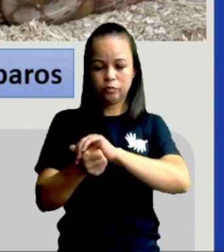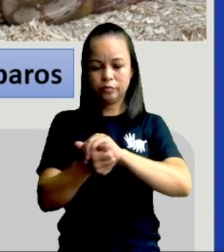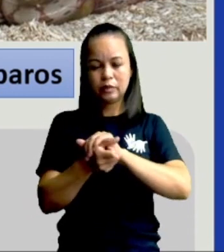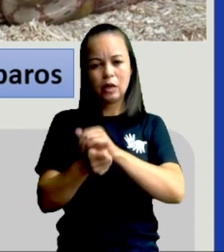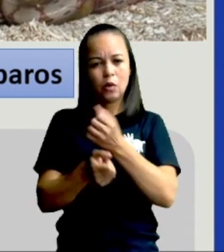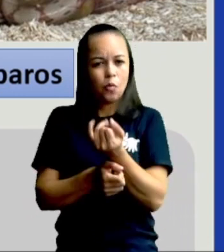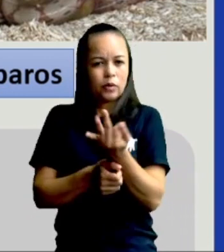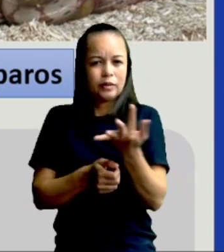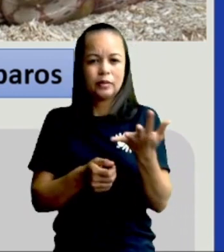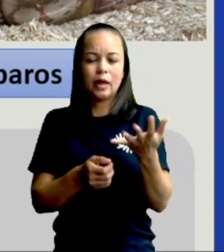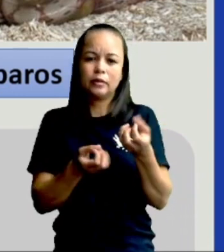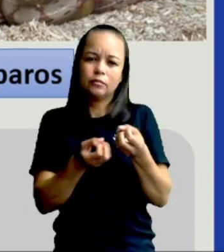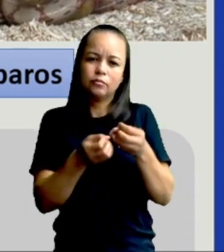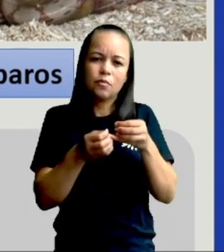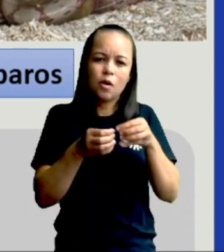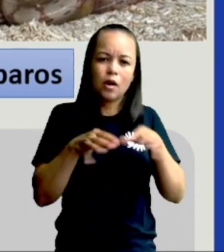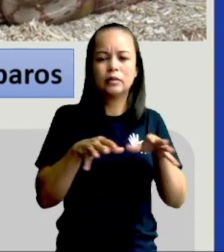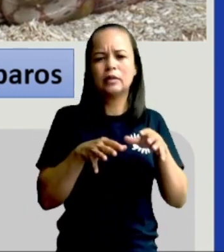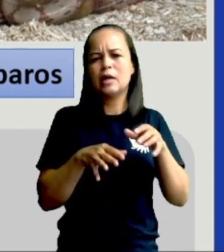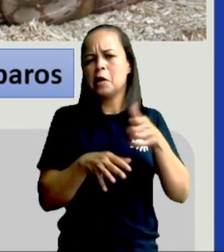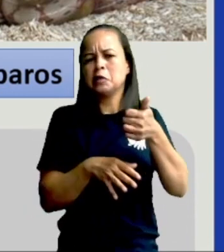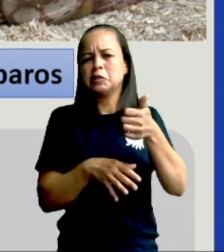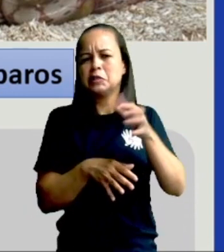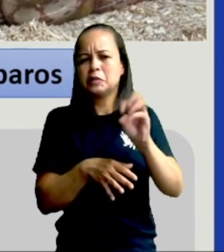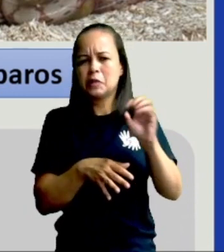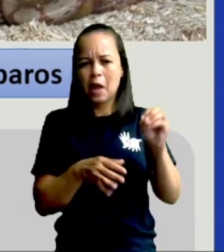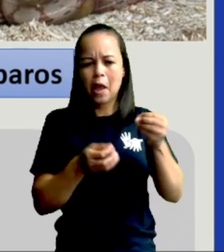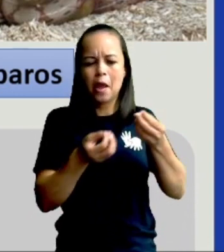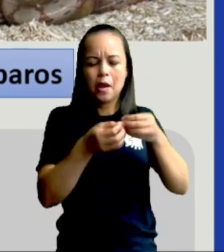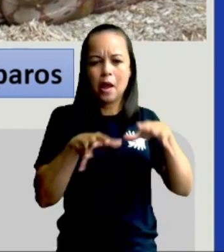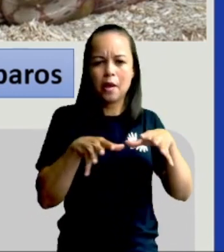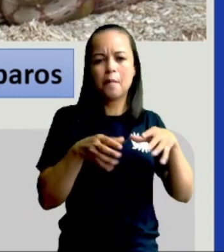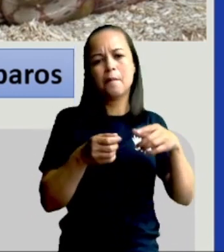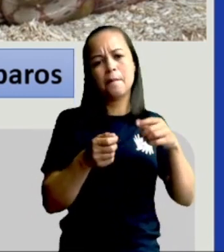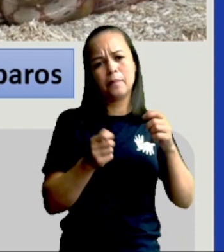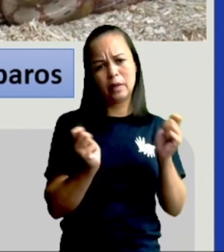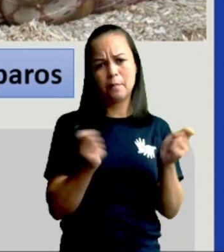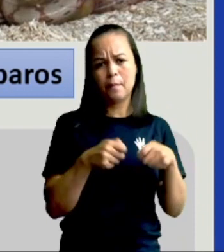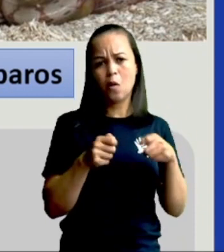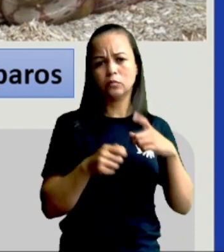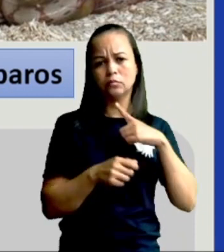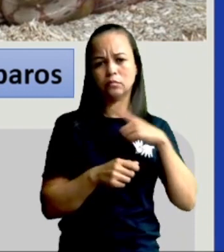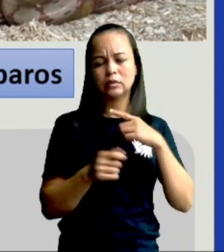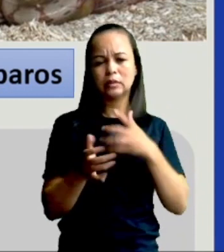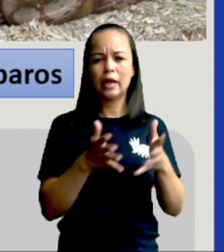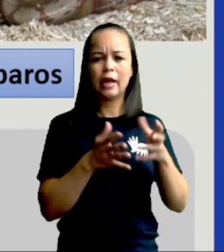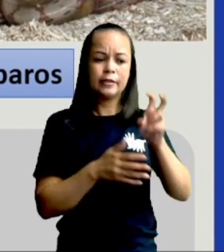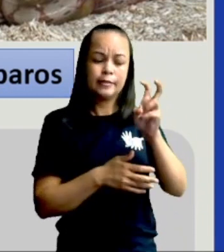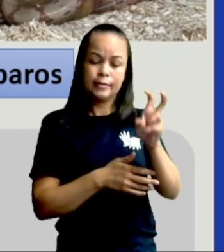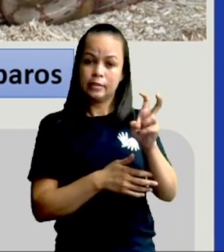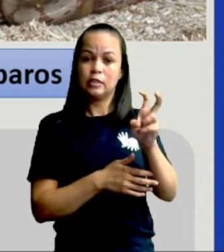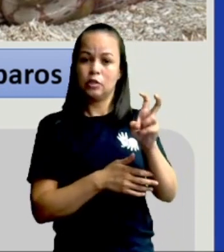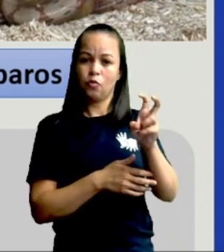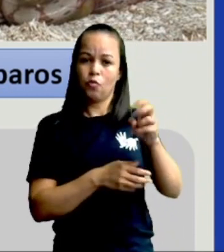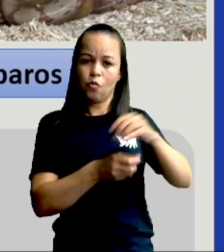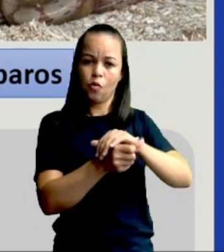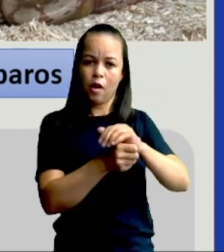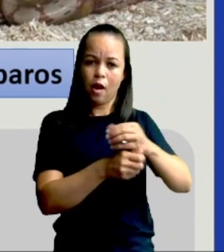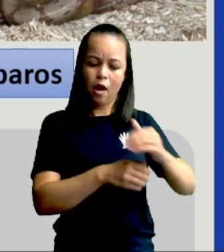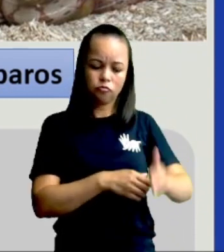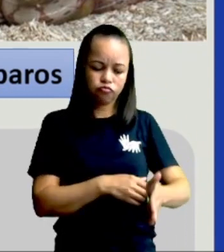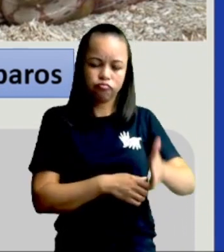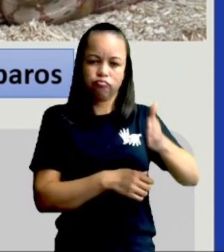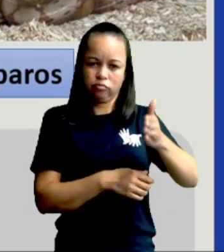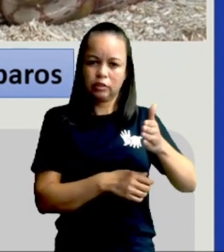grande quantidade de filhotes, né? A tartaruga bota 100 ovos, para que daqueles 100 possa pelo menos uns 5 chegarem à vida adulta. Se ela